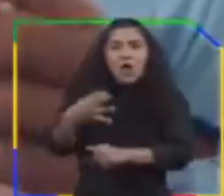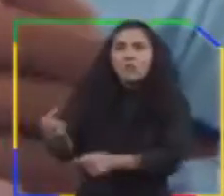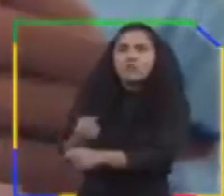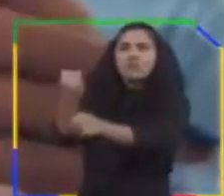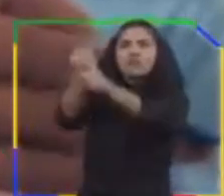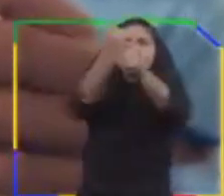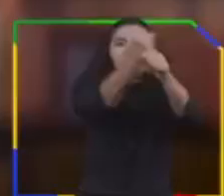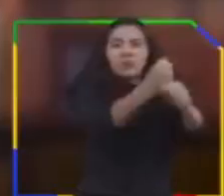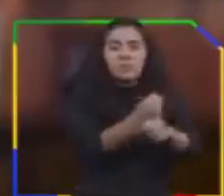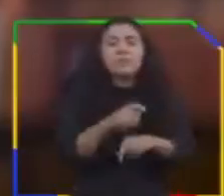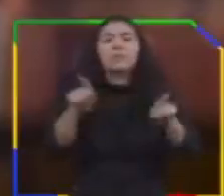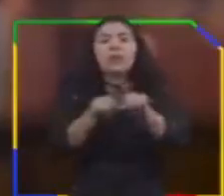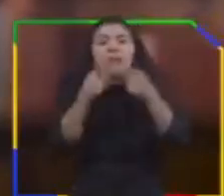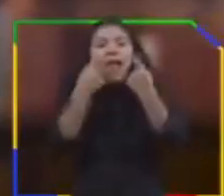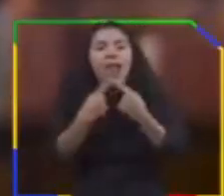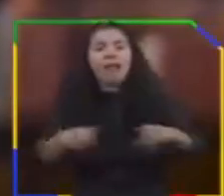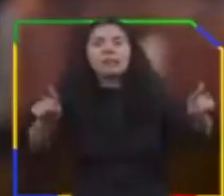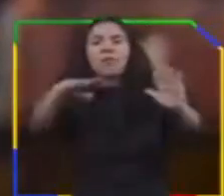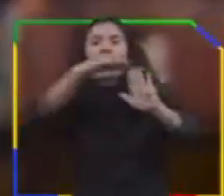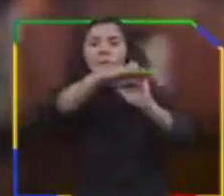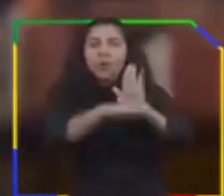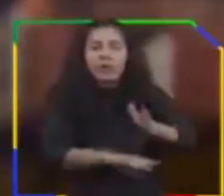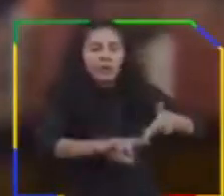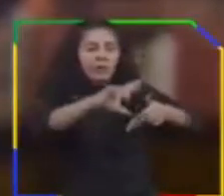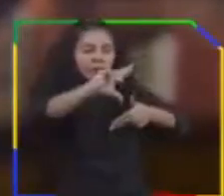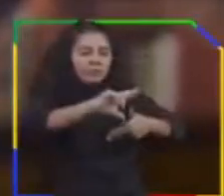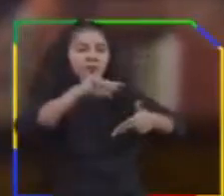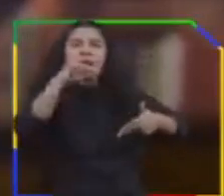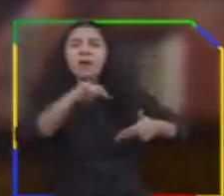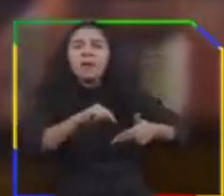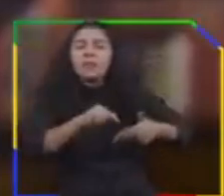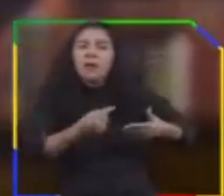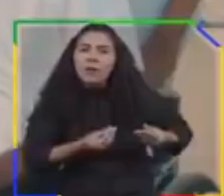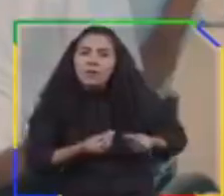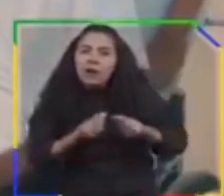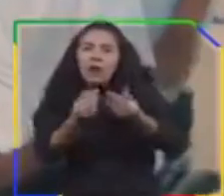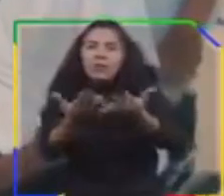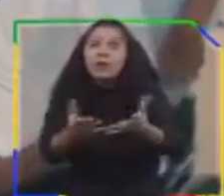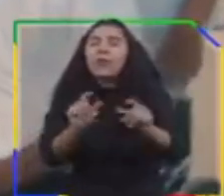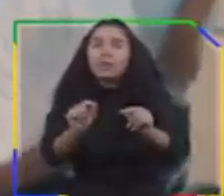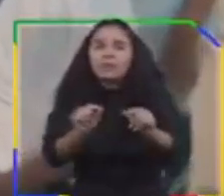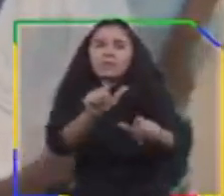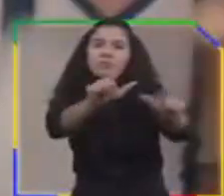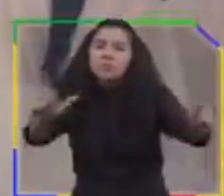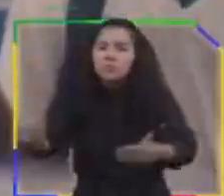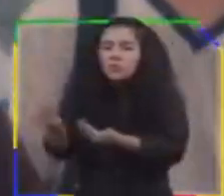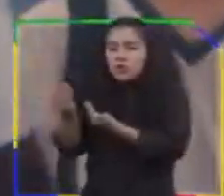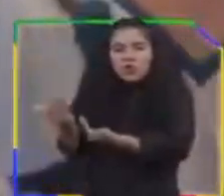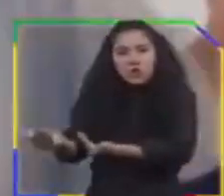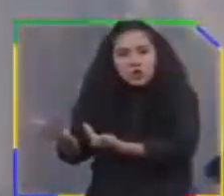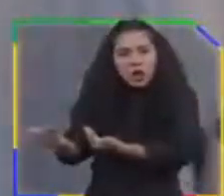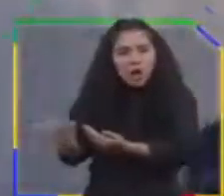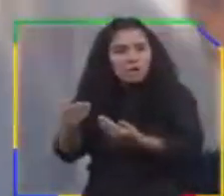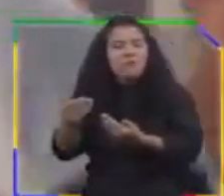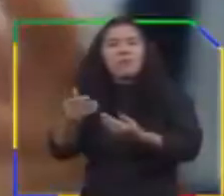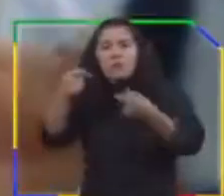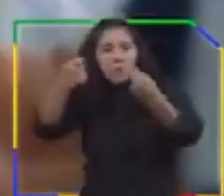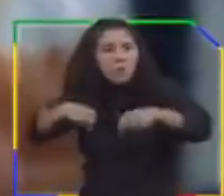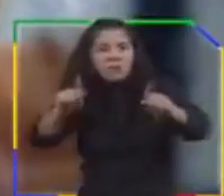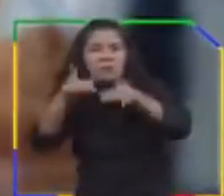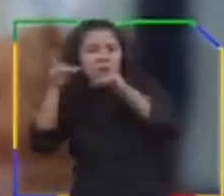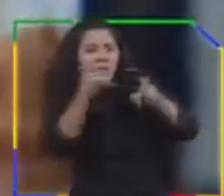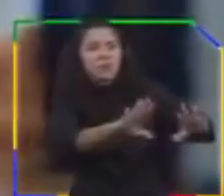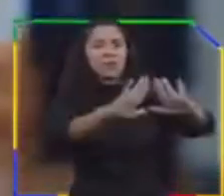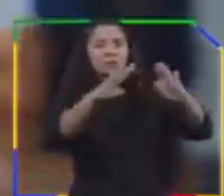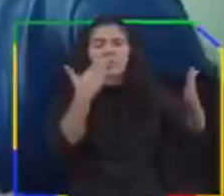Lançamos o Pé de Meia, uma poupança para dar às famílias a certeza de que seus filhos não serão obrigados a abandonar